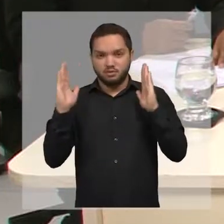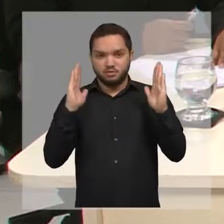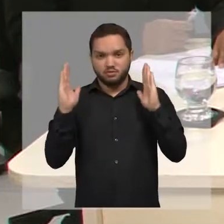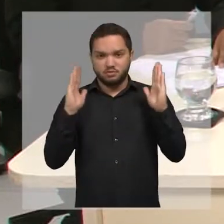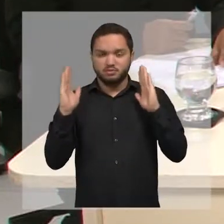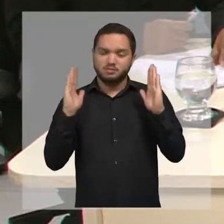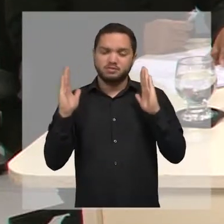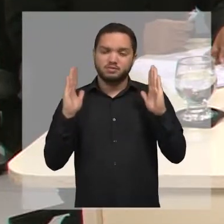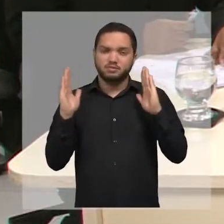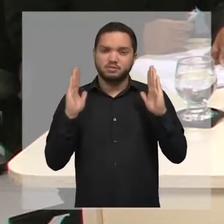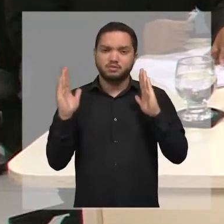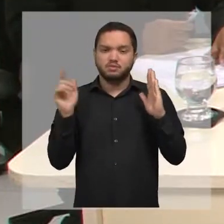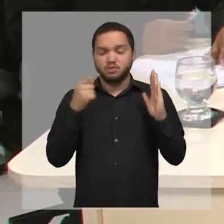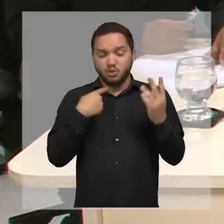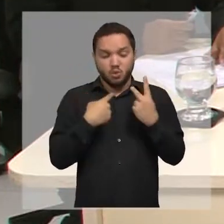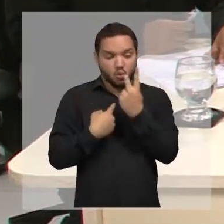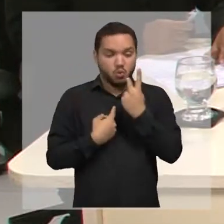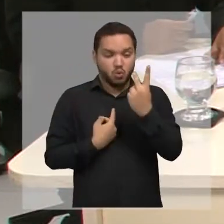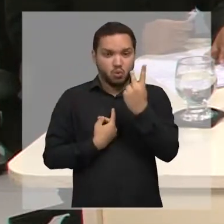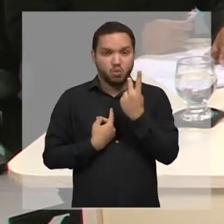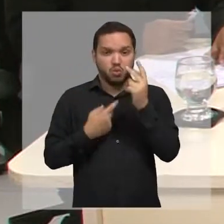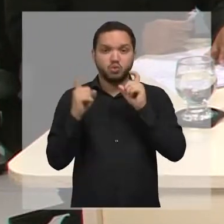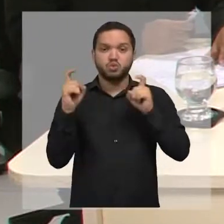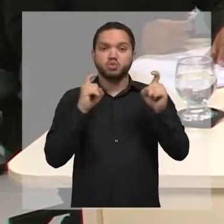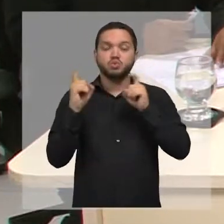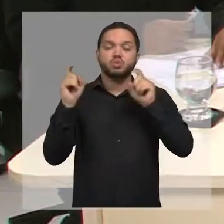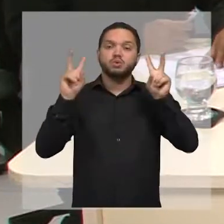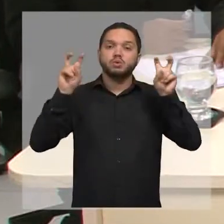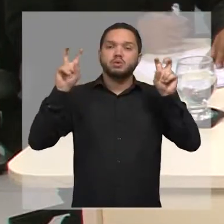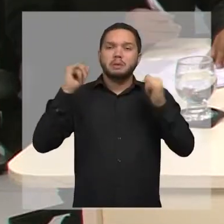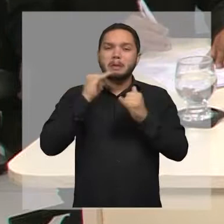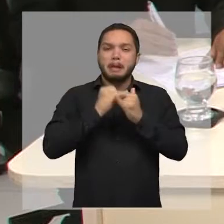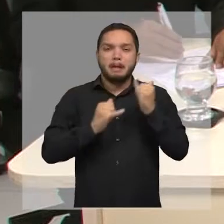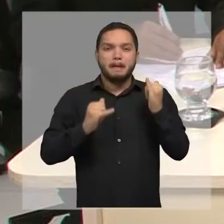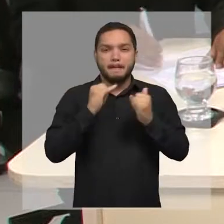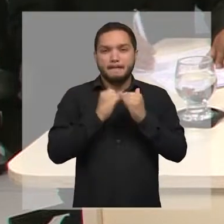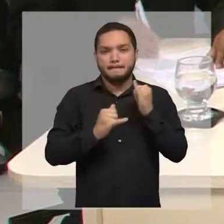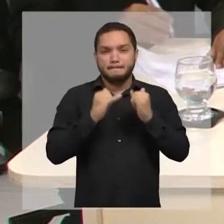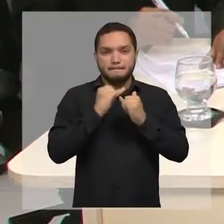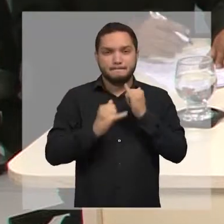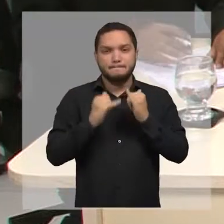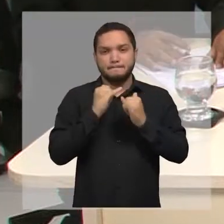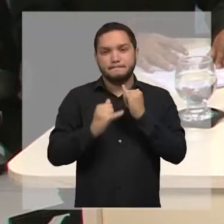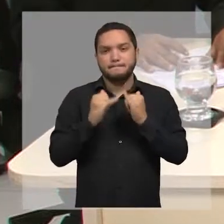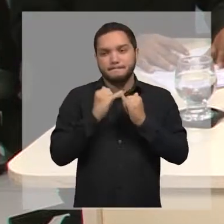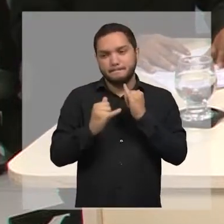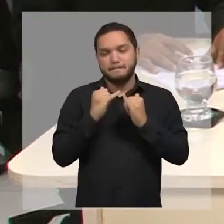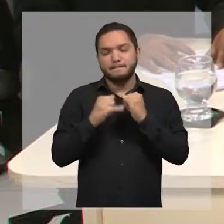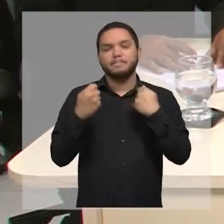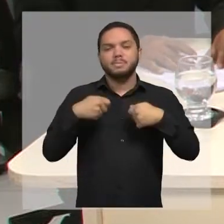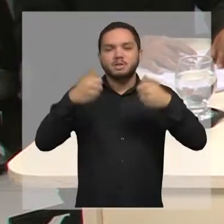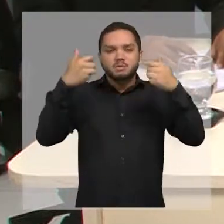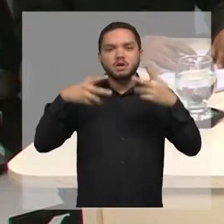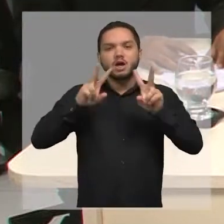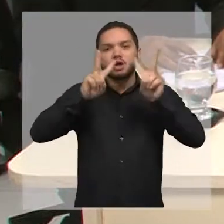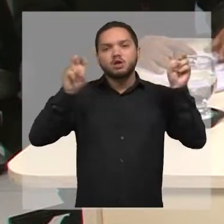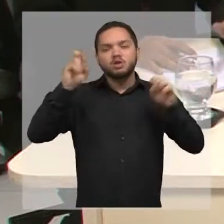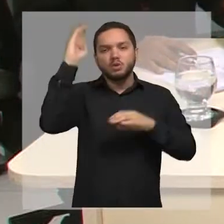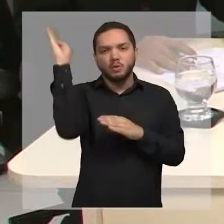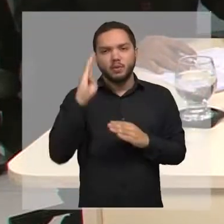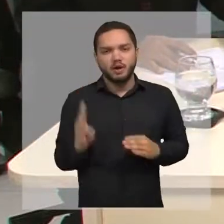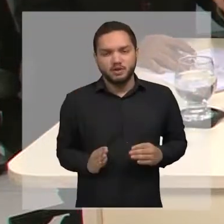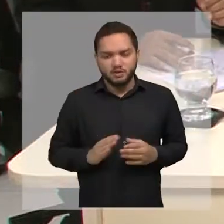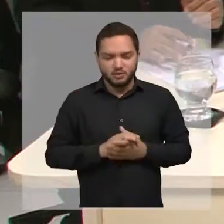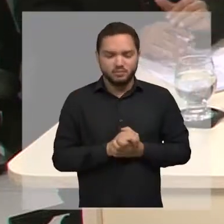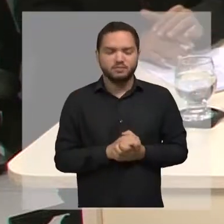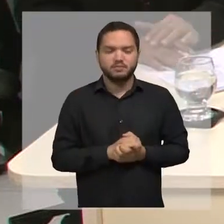amigo Paulo, literalmente vamos discutir assuntos que parece que não vão sair tão cedo da pauta nacional, né, e local.